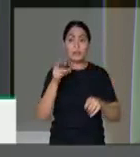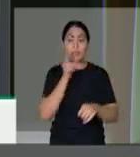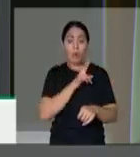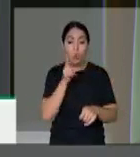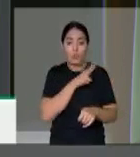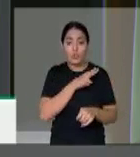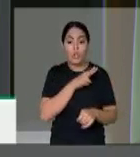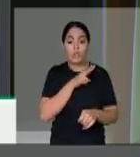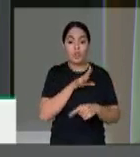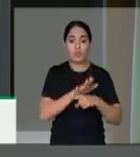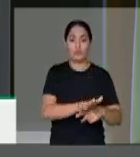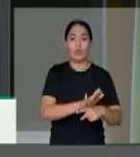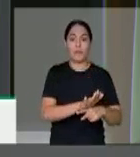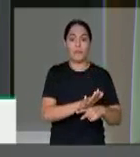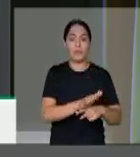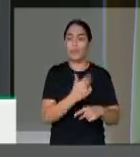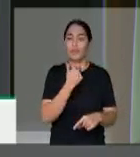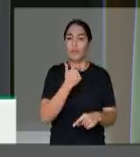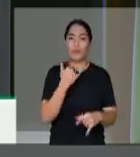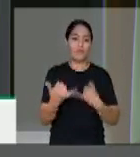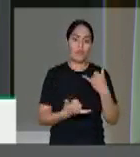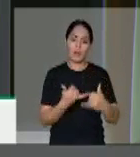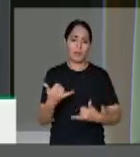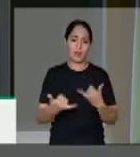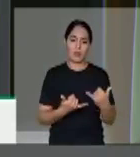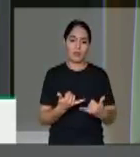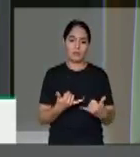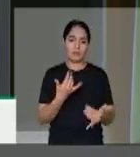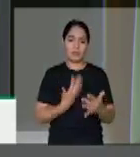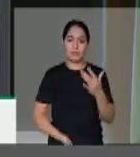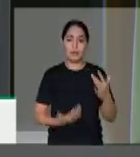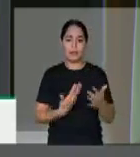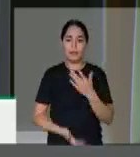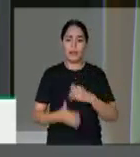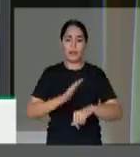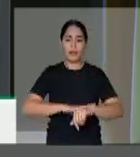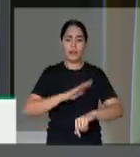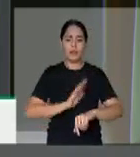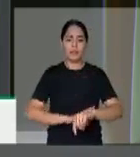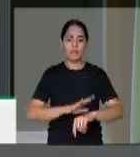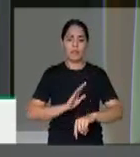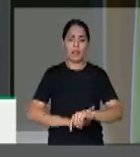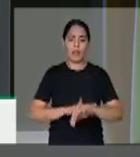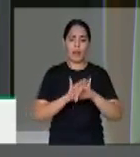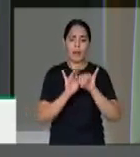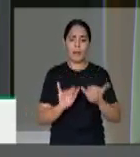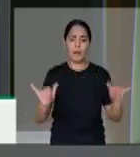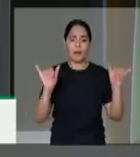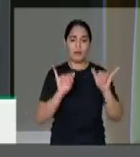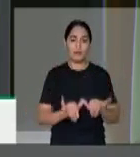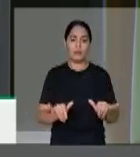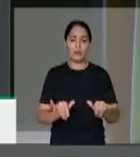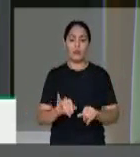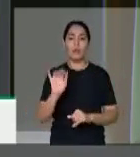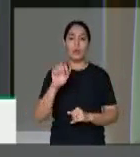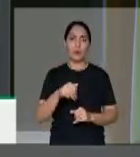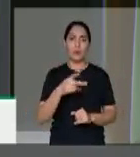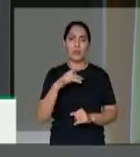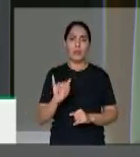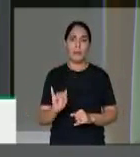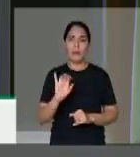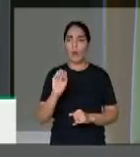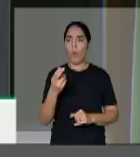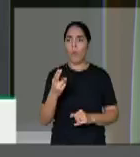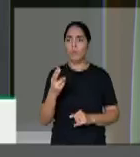rapidamente e parar de brincadeira, em vez de perder tempo tentando descredenciar o INPE ou